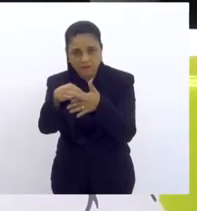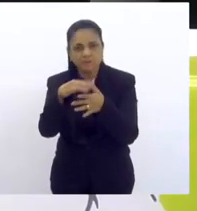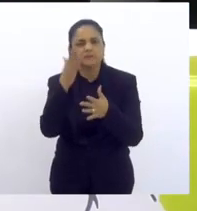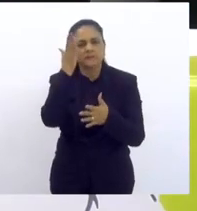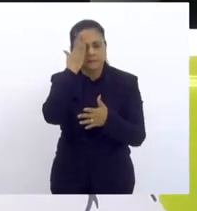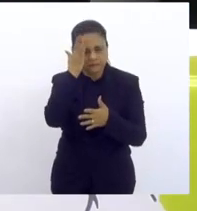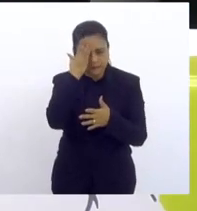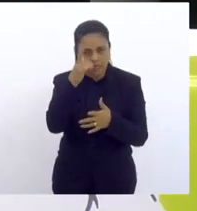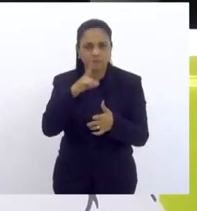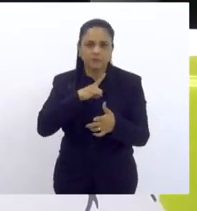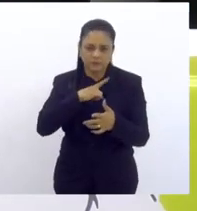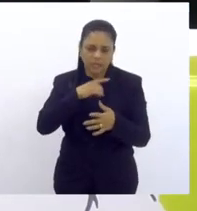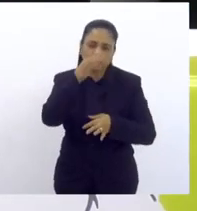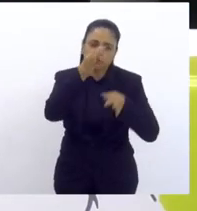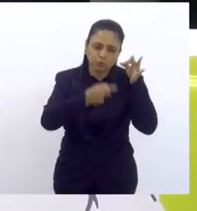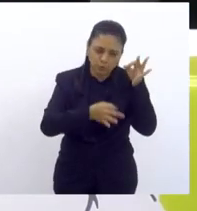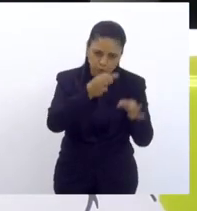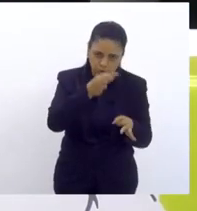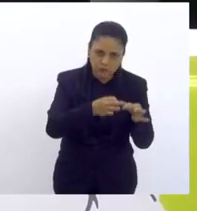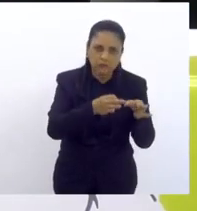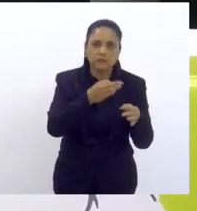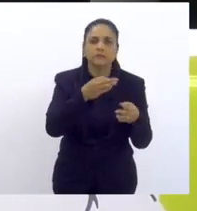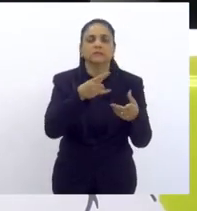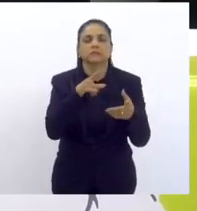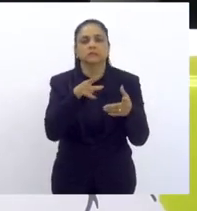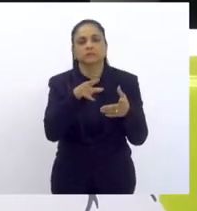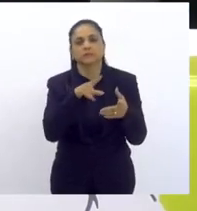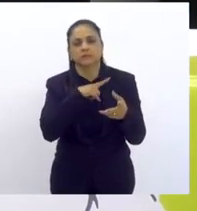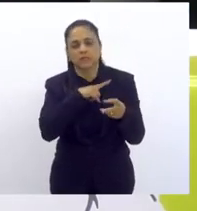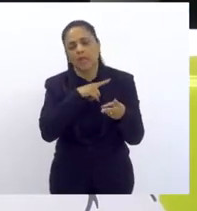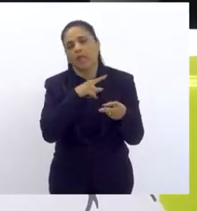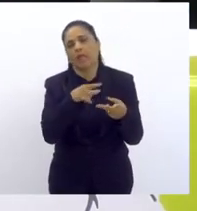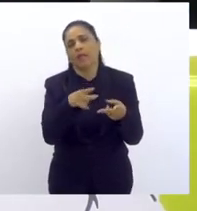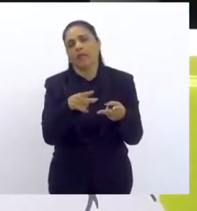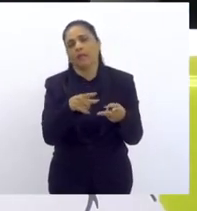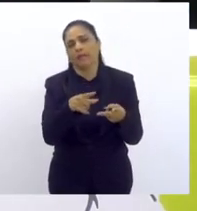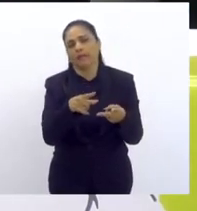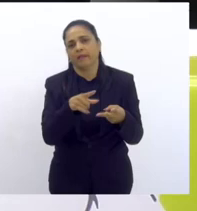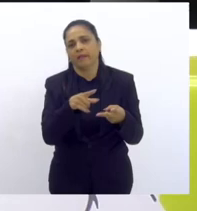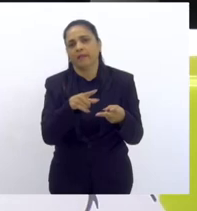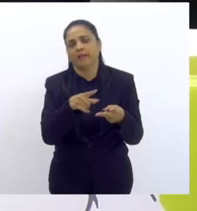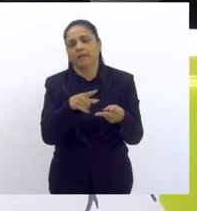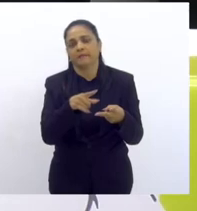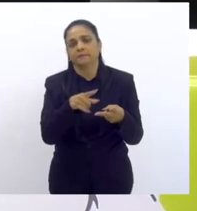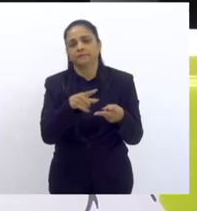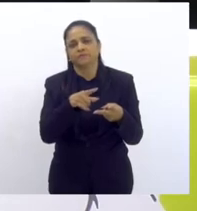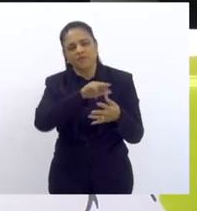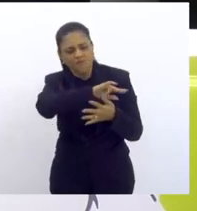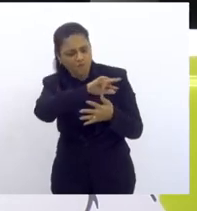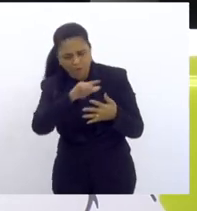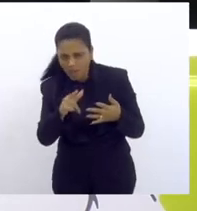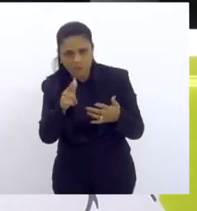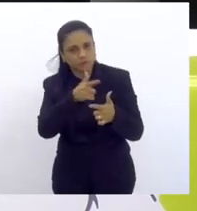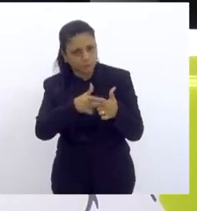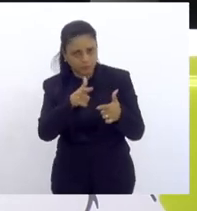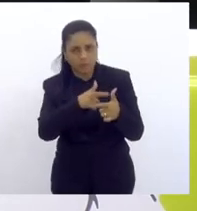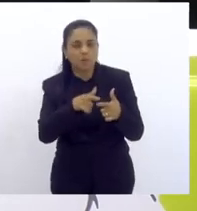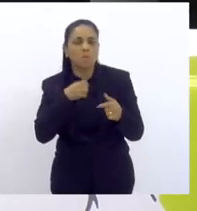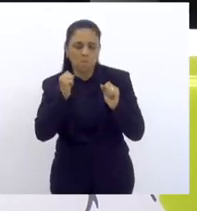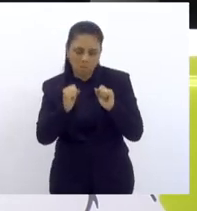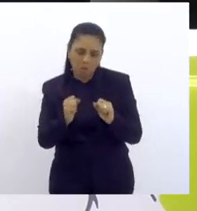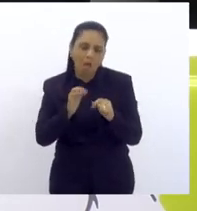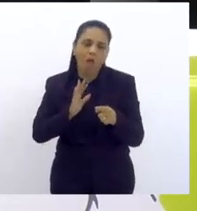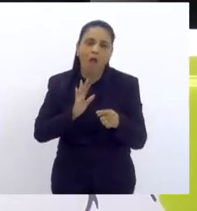demandas judiciais as diversos demandas que poderiam ter ajuda